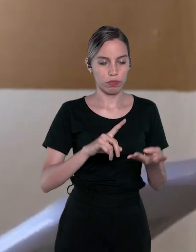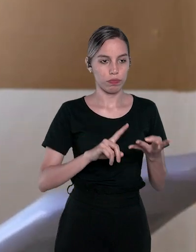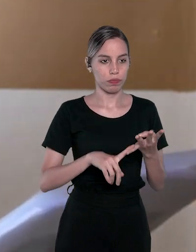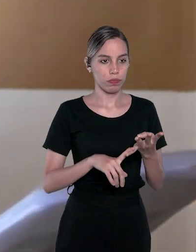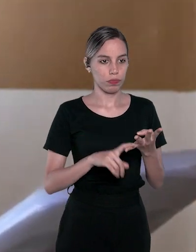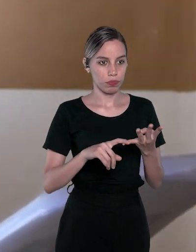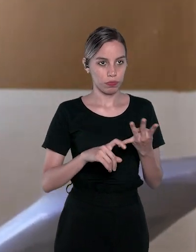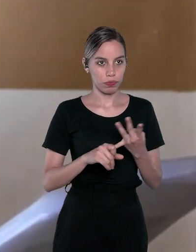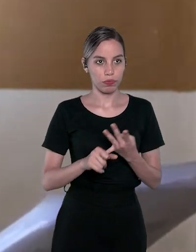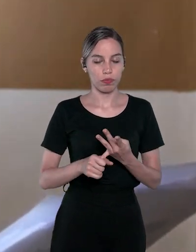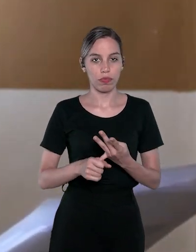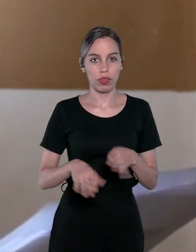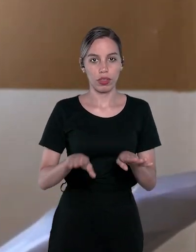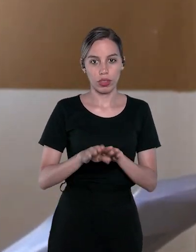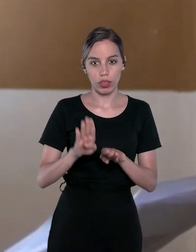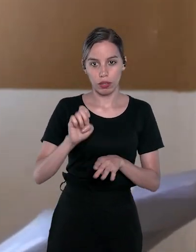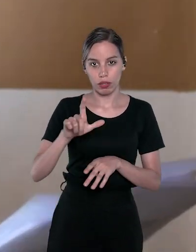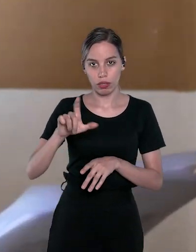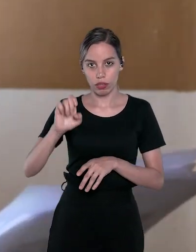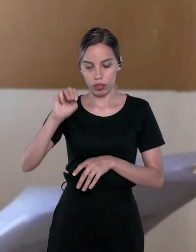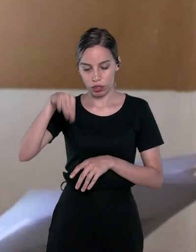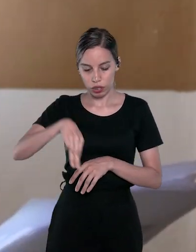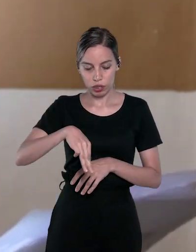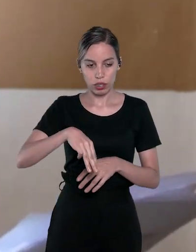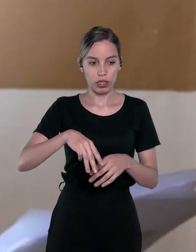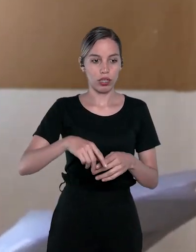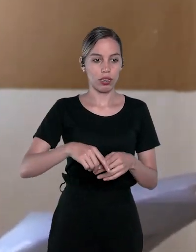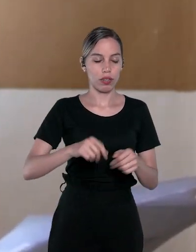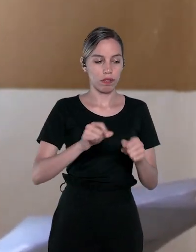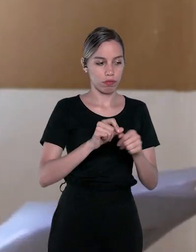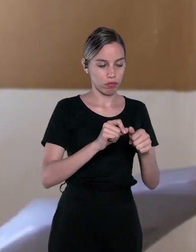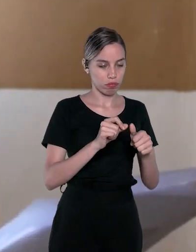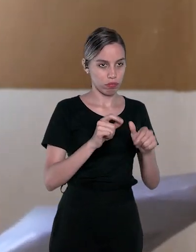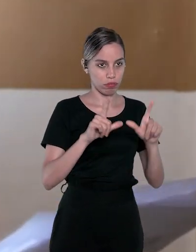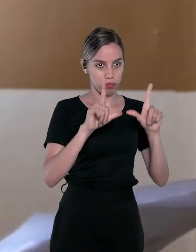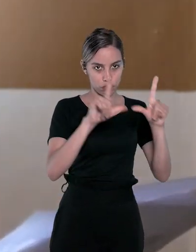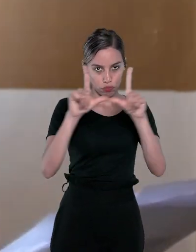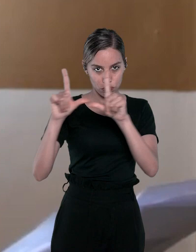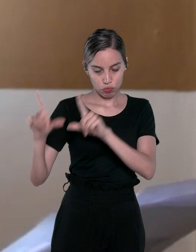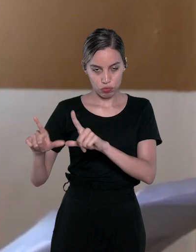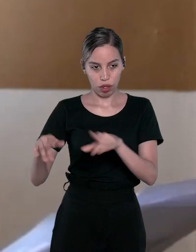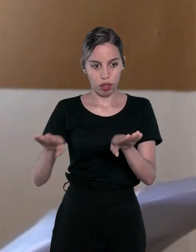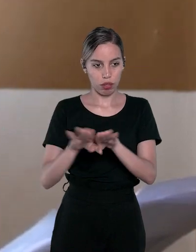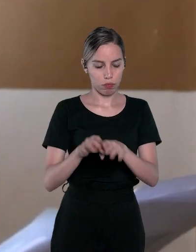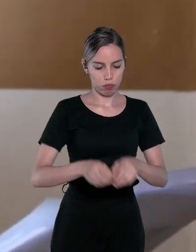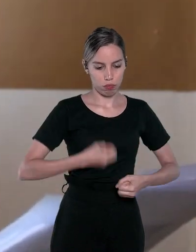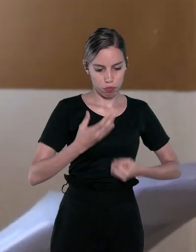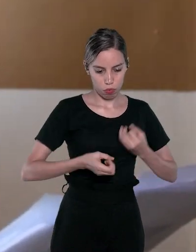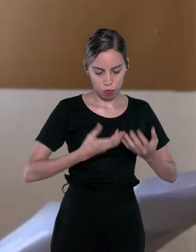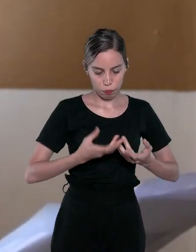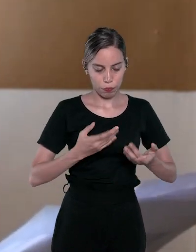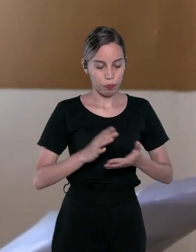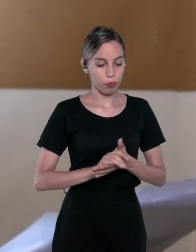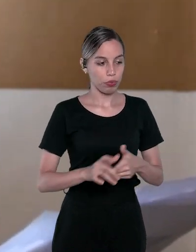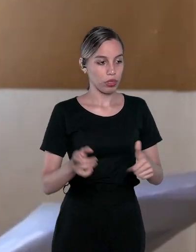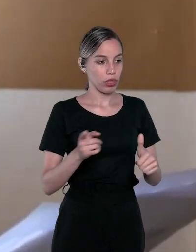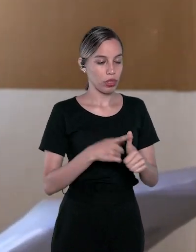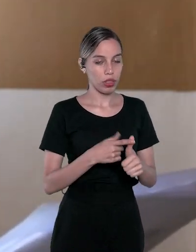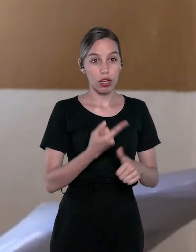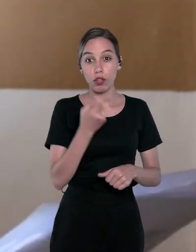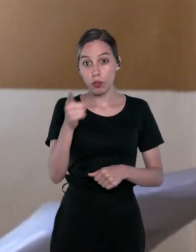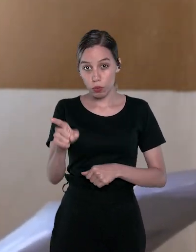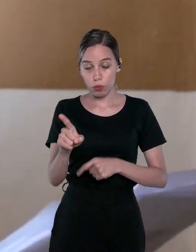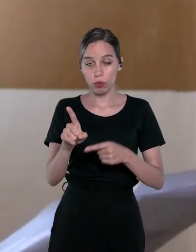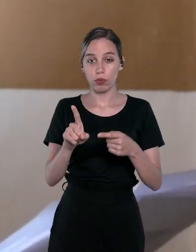da Cena, que é um perfil biográfico, Retratos Erráticos, que são perfis biográficos, sendo este